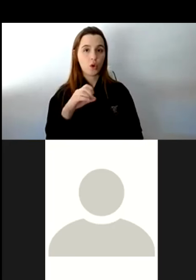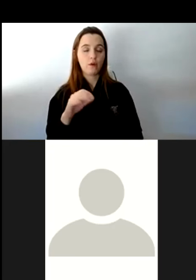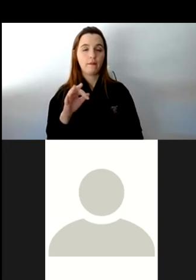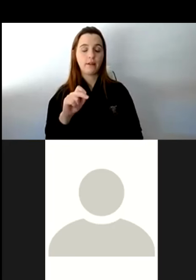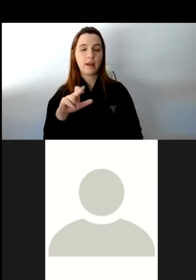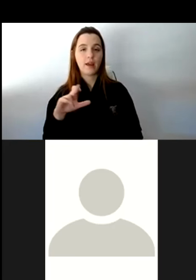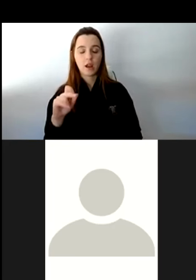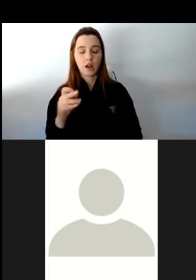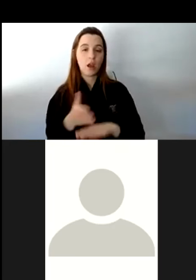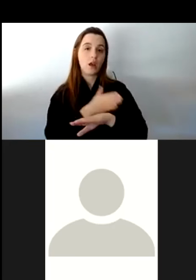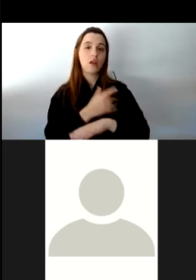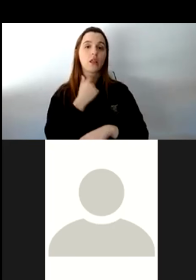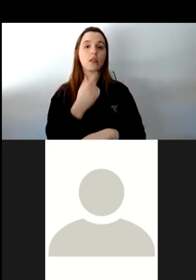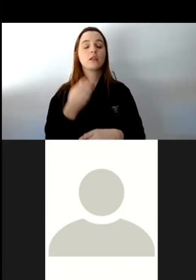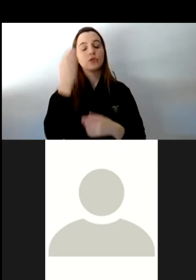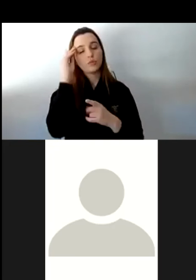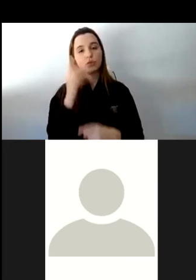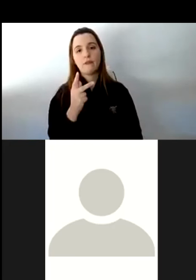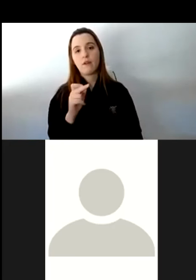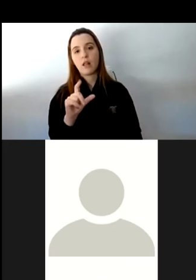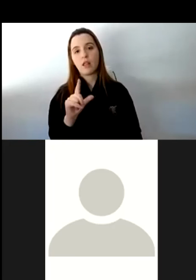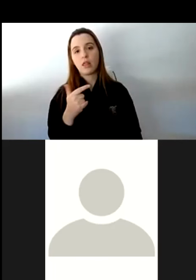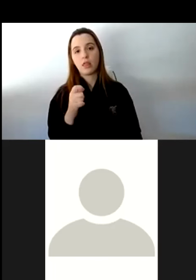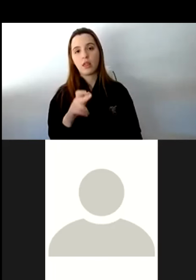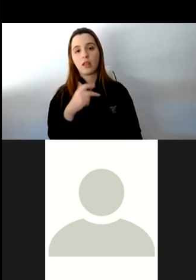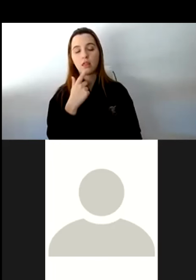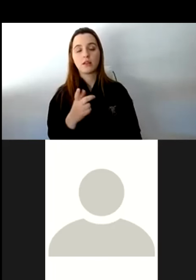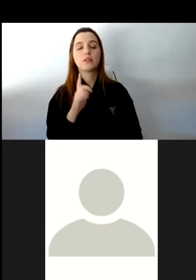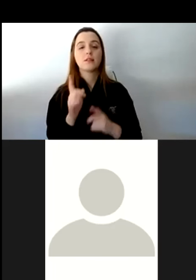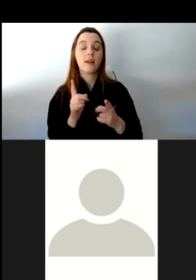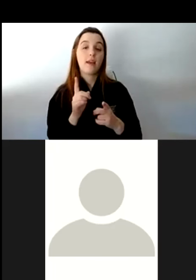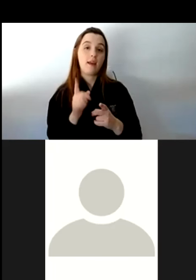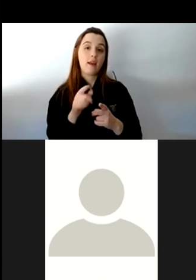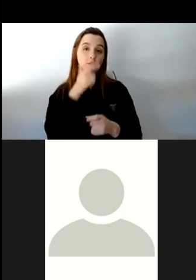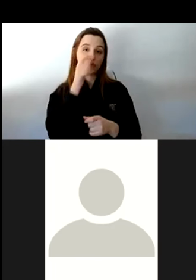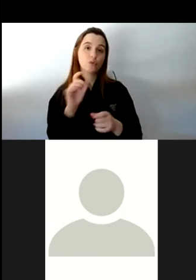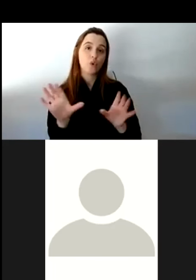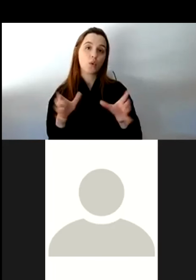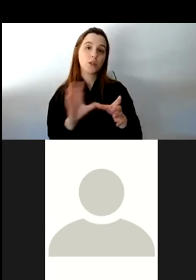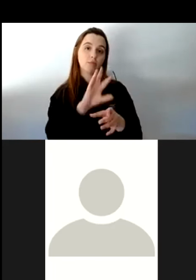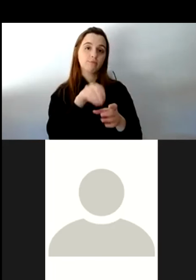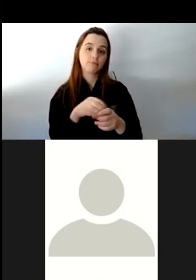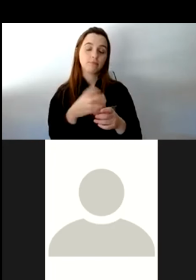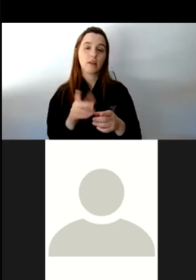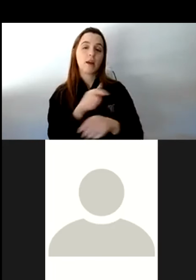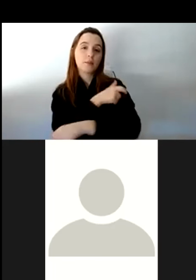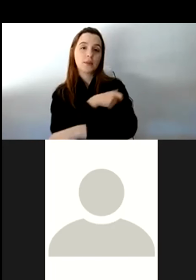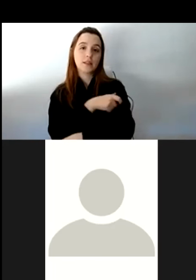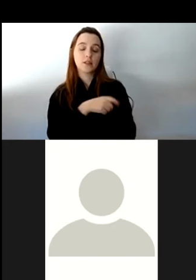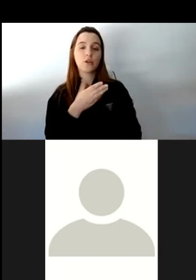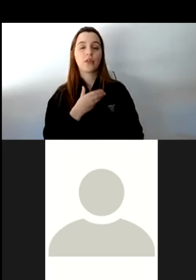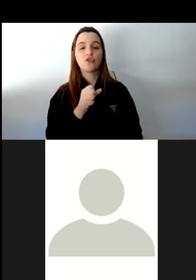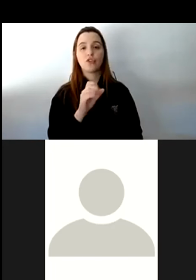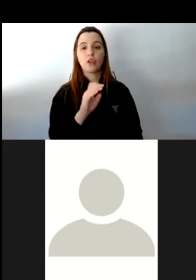disse o professor Walter Fonseca, é parte integrante da Comissão em representação da DGS, a importância que tem a